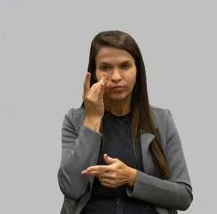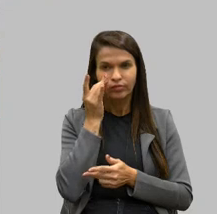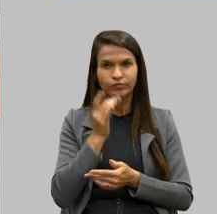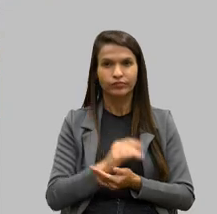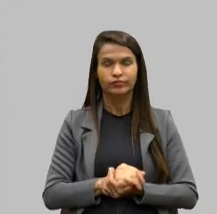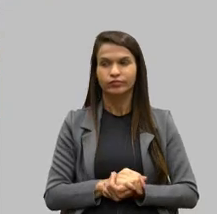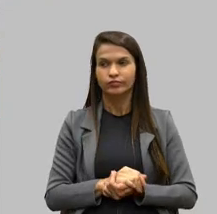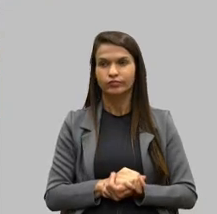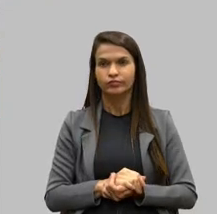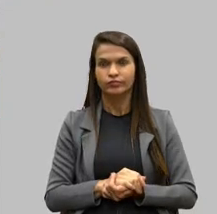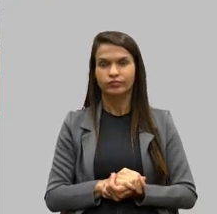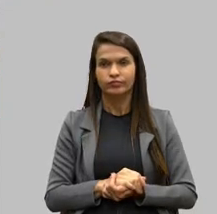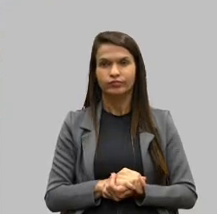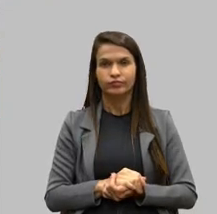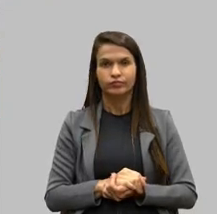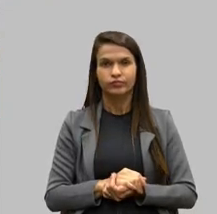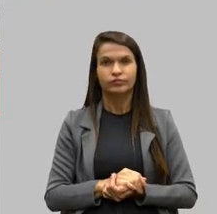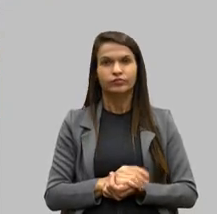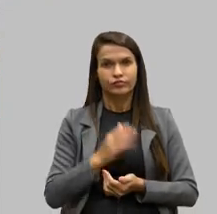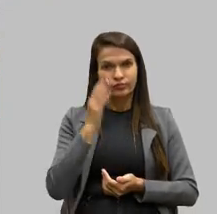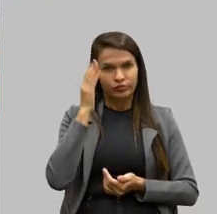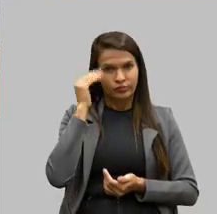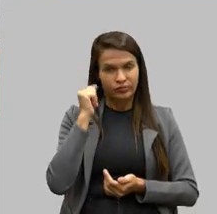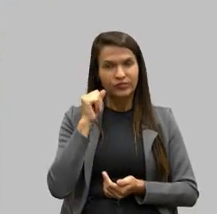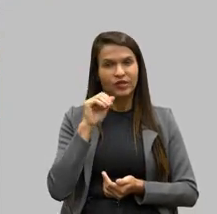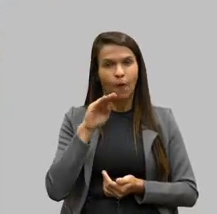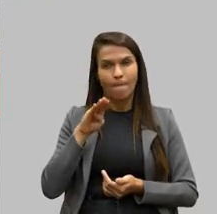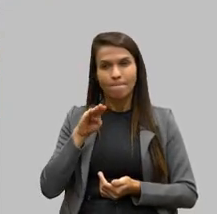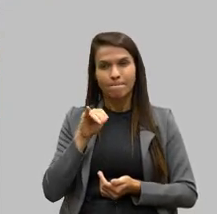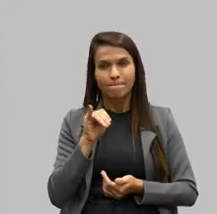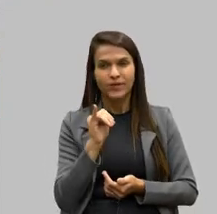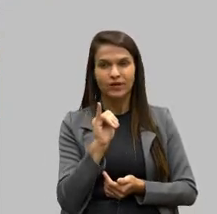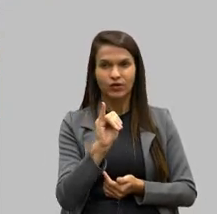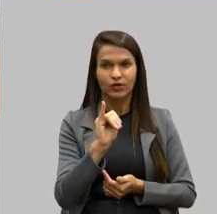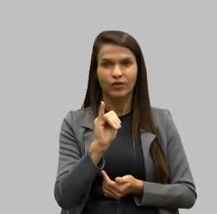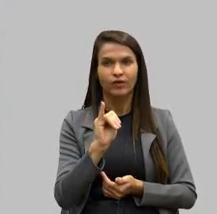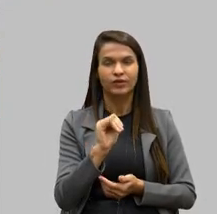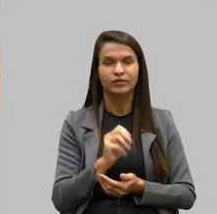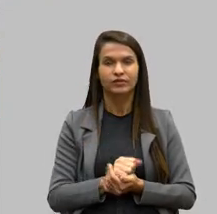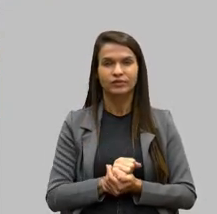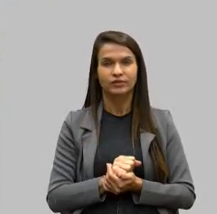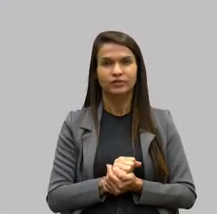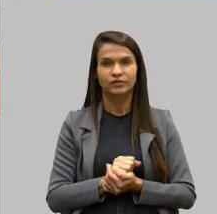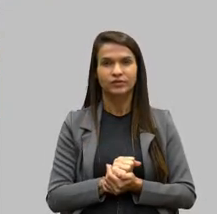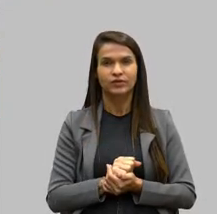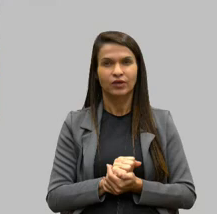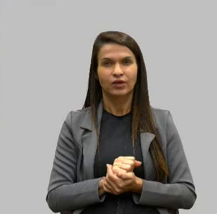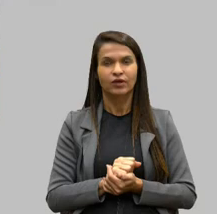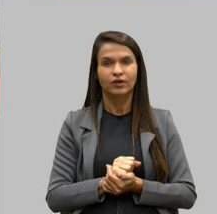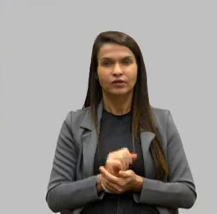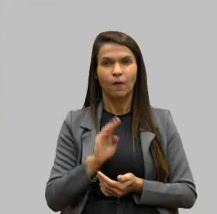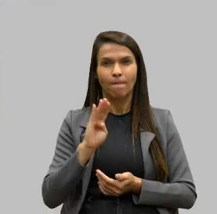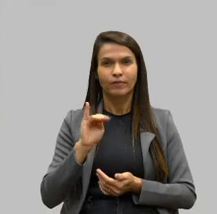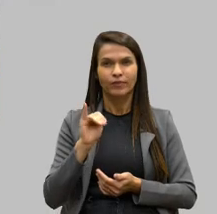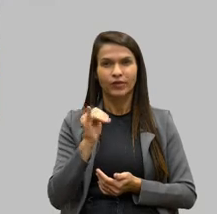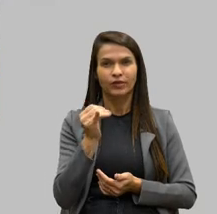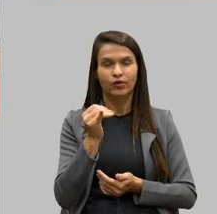Já corrijo ao vivo, que eu sei que são bilhões. Então, se são bilhões, vou pegar os bilhões aqui.